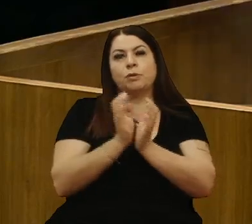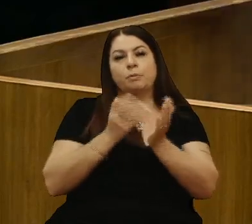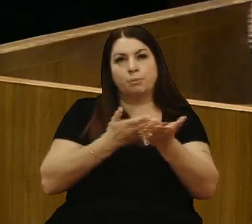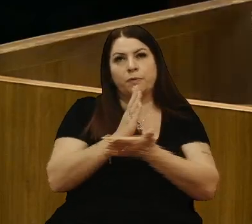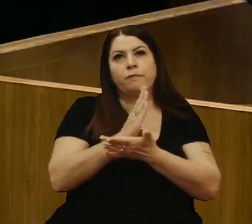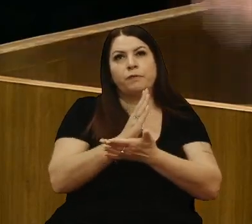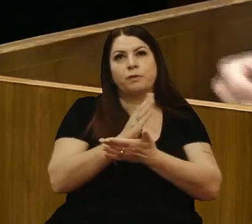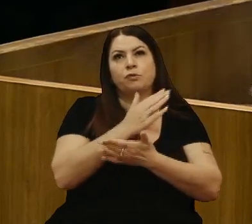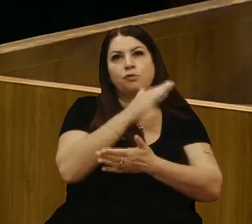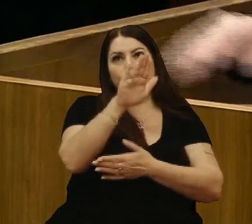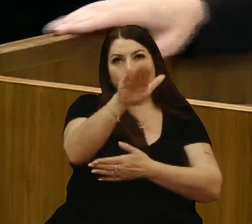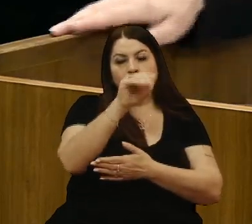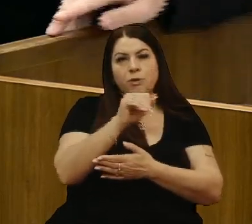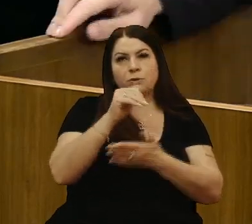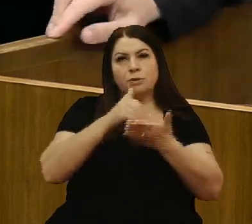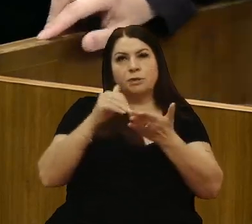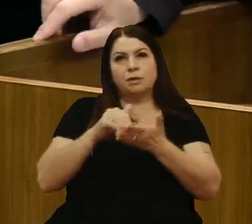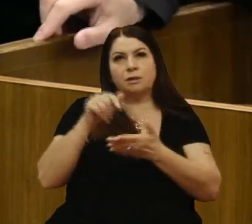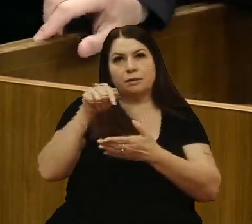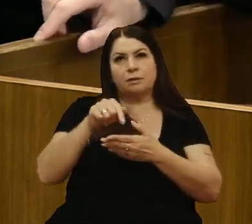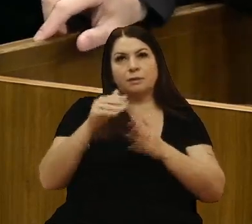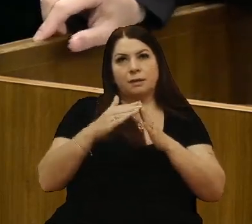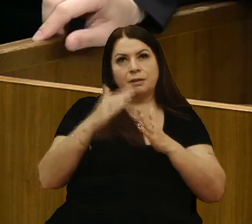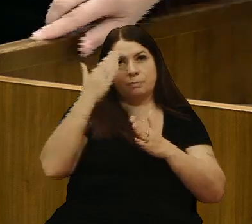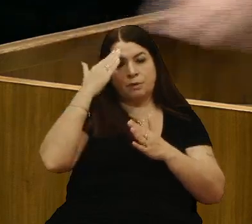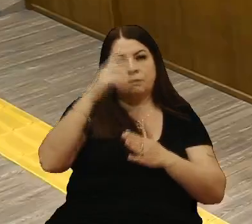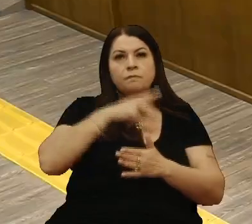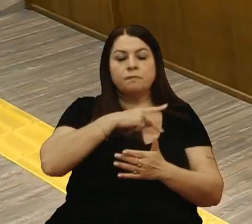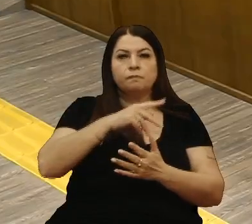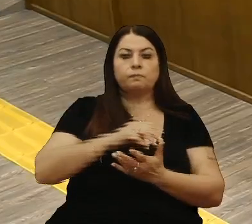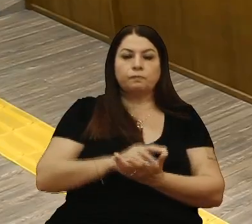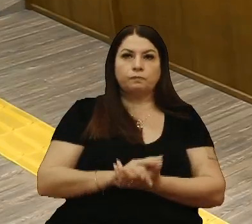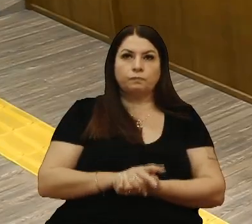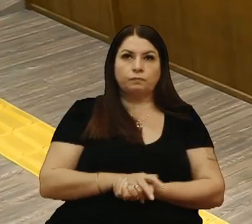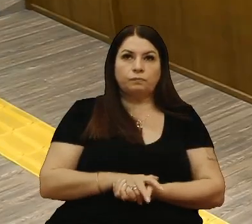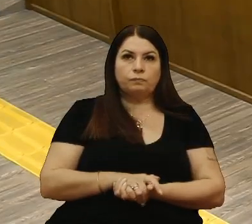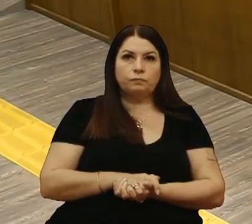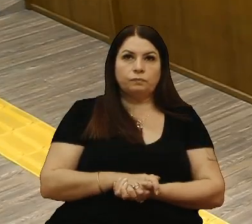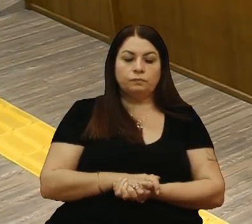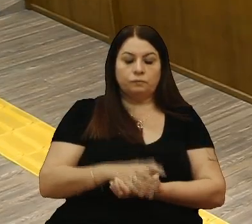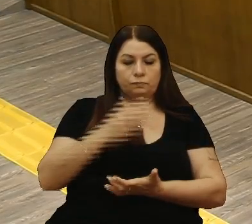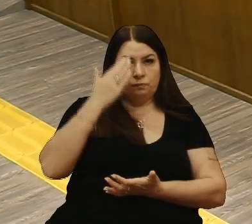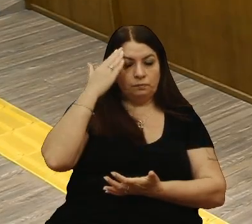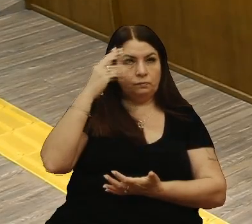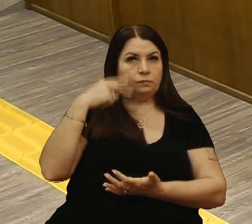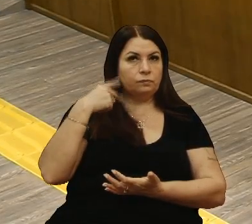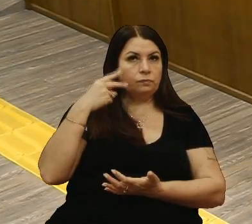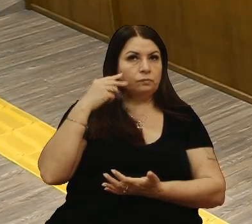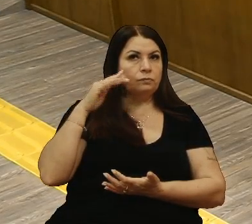o chamamento do secretário aqui nessa casa. Obrigada, senhor presidente. Obrigado, vereadora Andressa Marques.